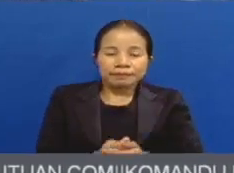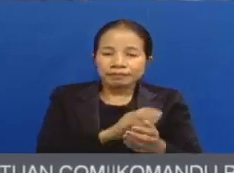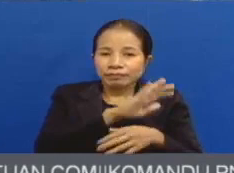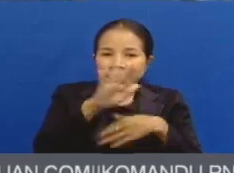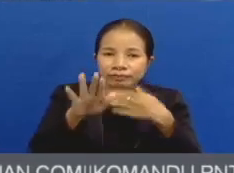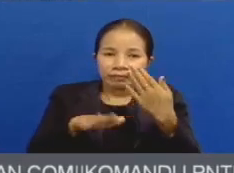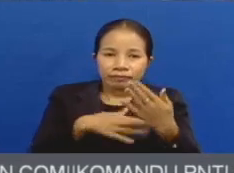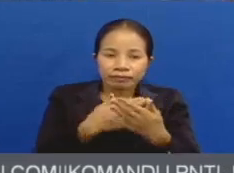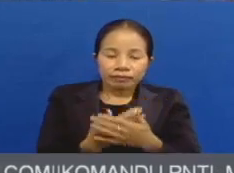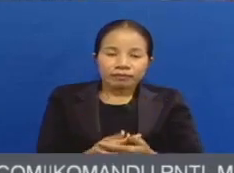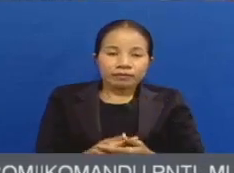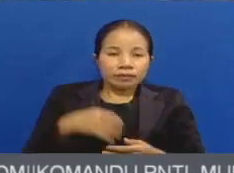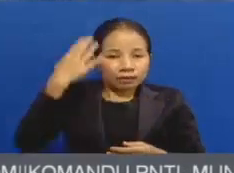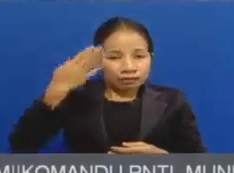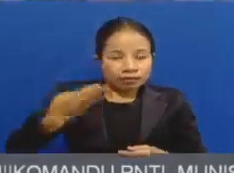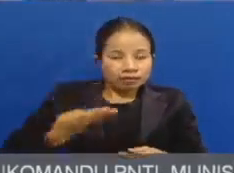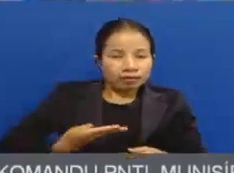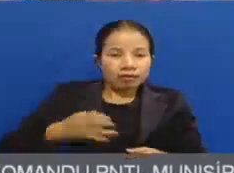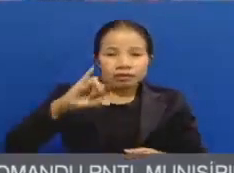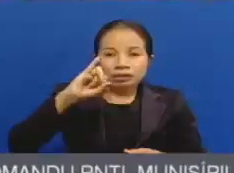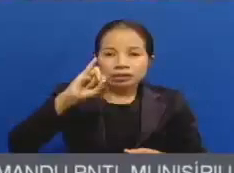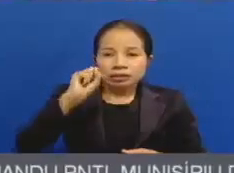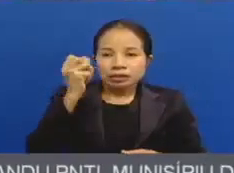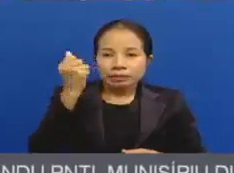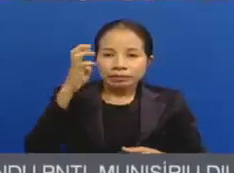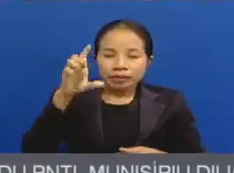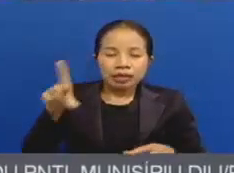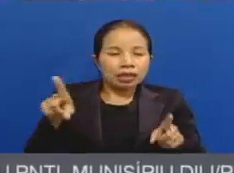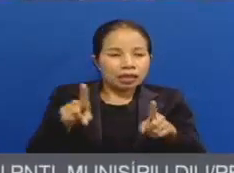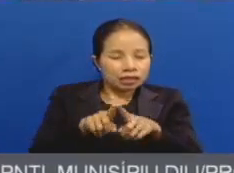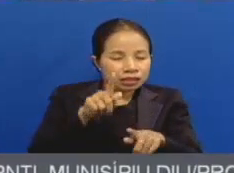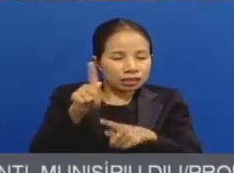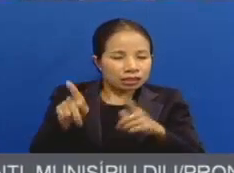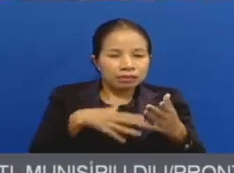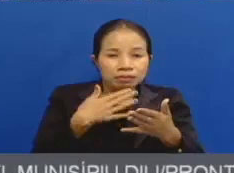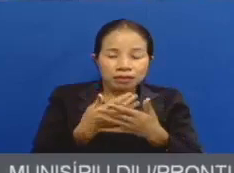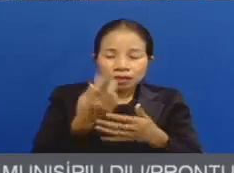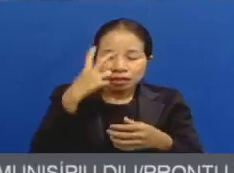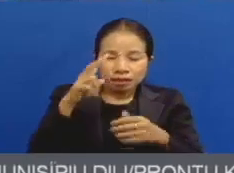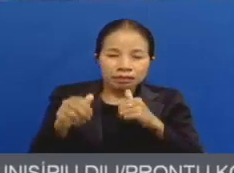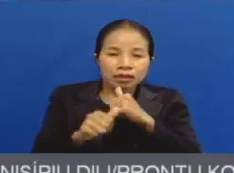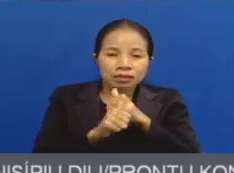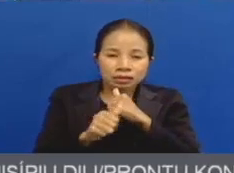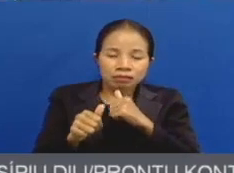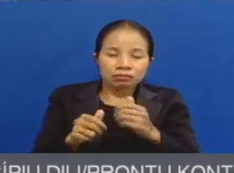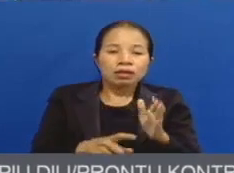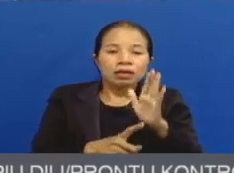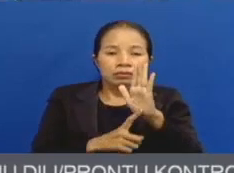Maluxira, dona Isabel Ferreira, hanesan ema carinosa ida, tambahreba nimia asam nebe hatudu